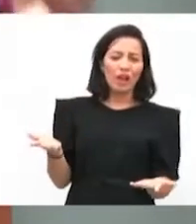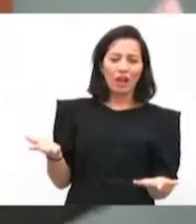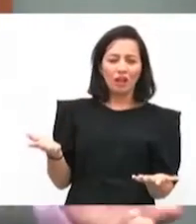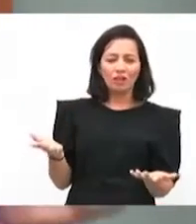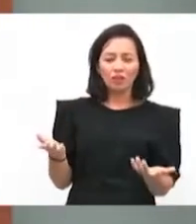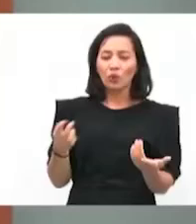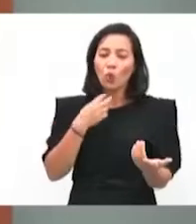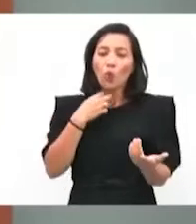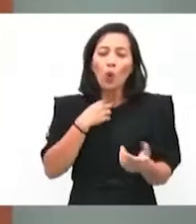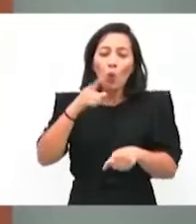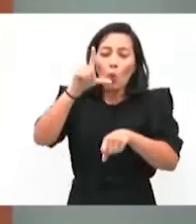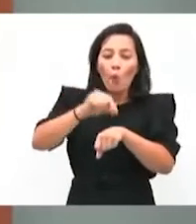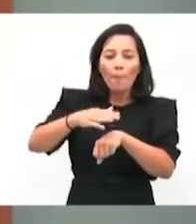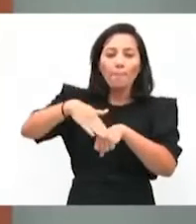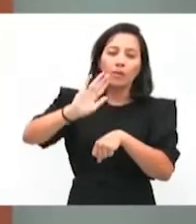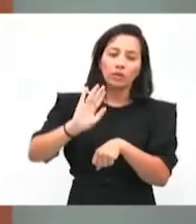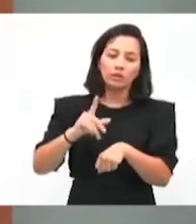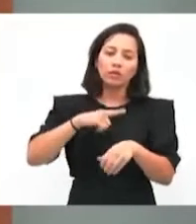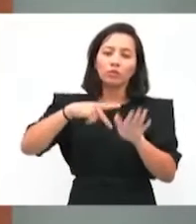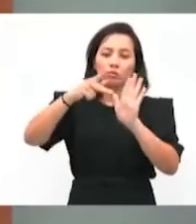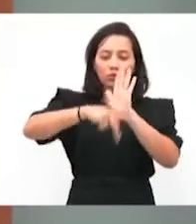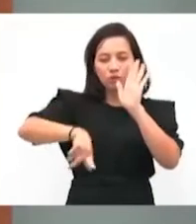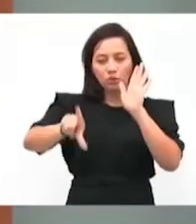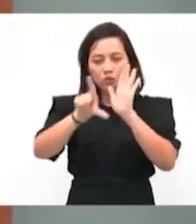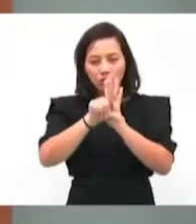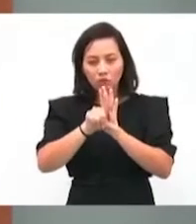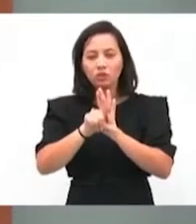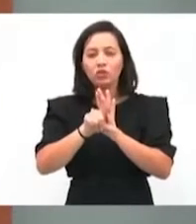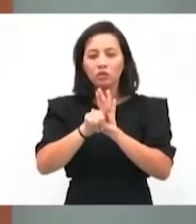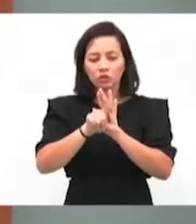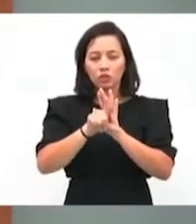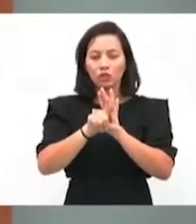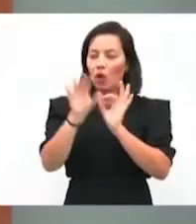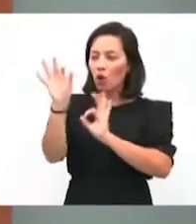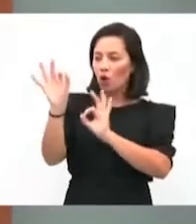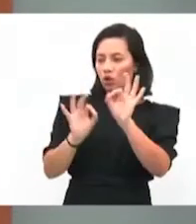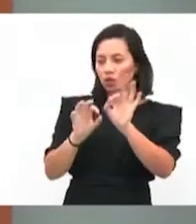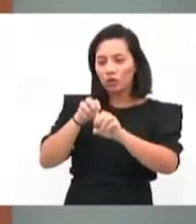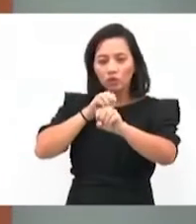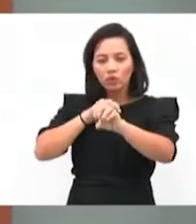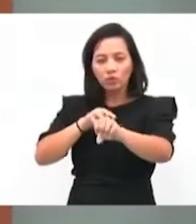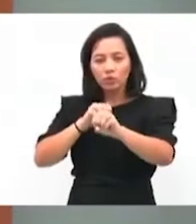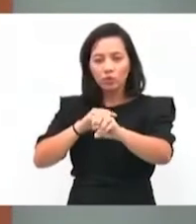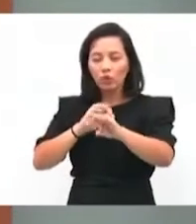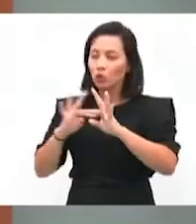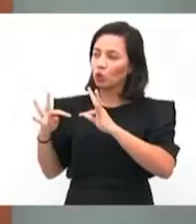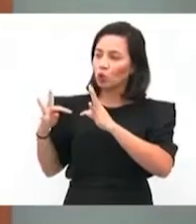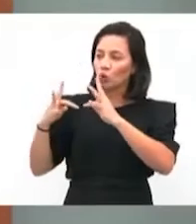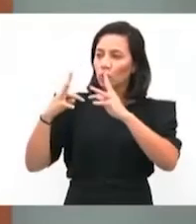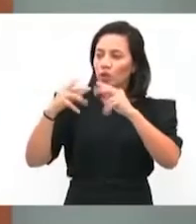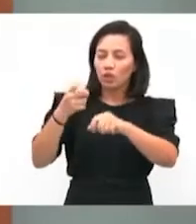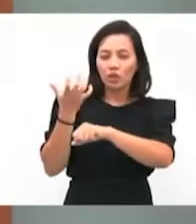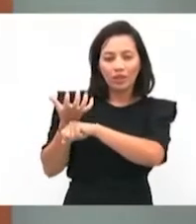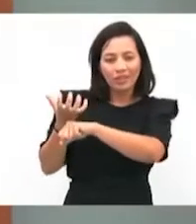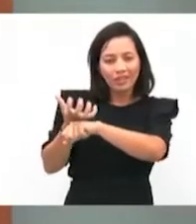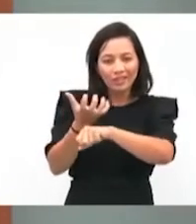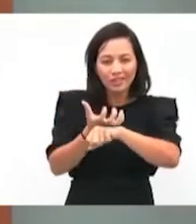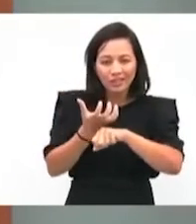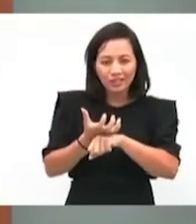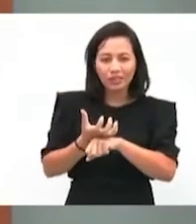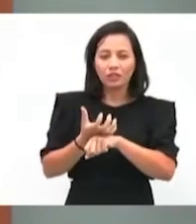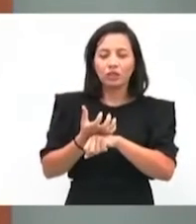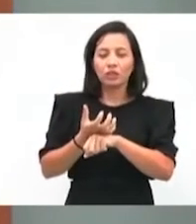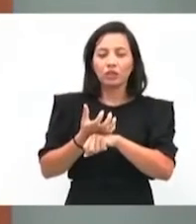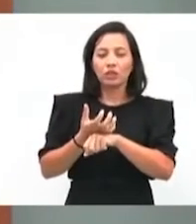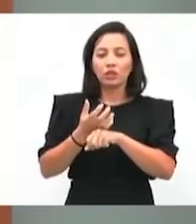Para corrigir isso, temos um projeto de lei que está na Comissão de Educação para que todas as disciplinas na